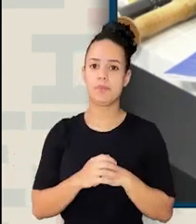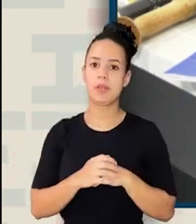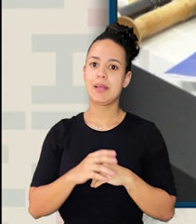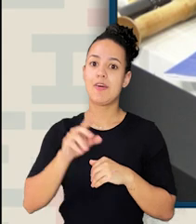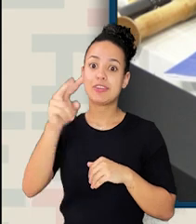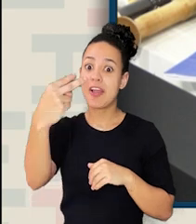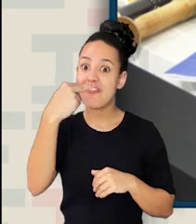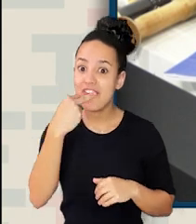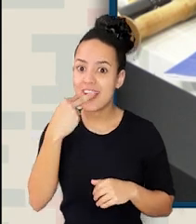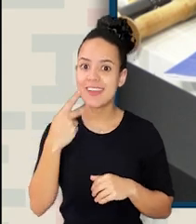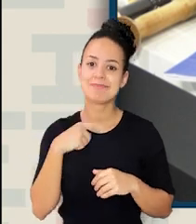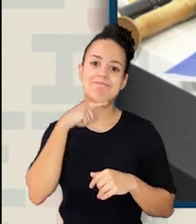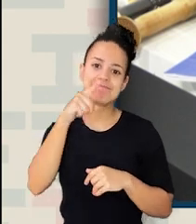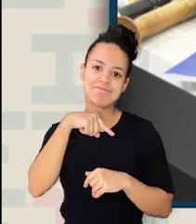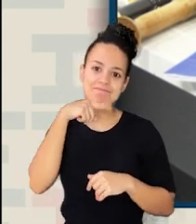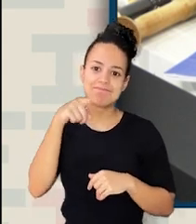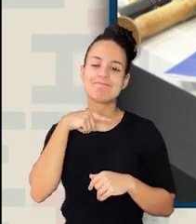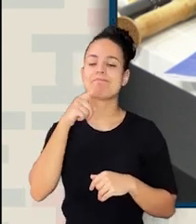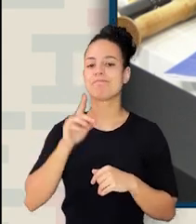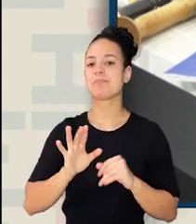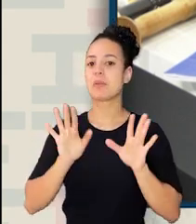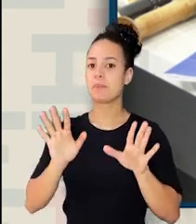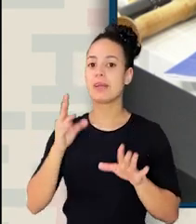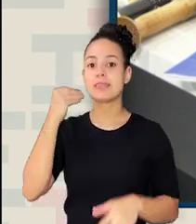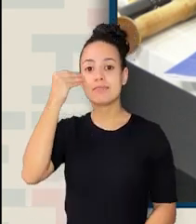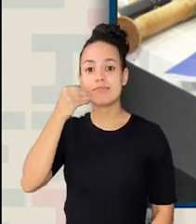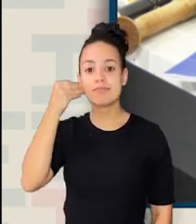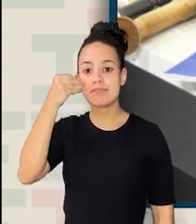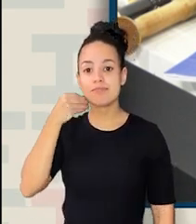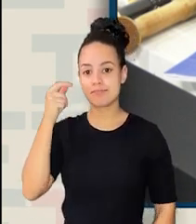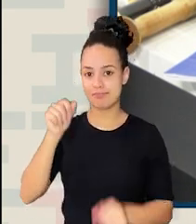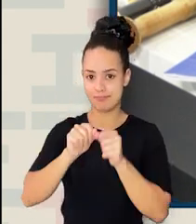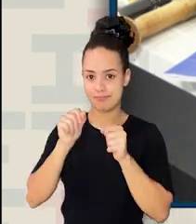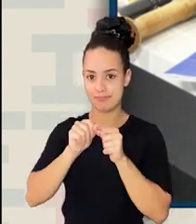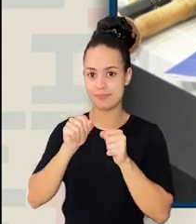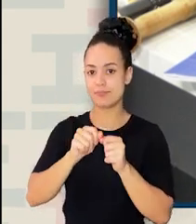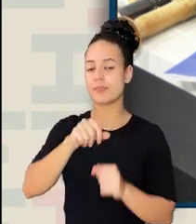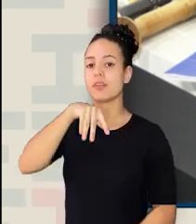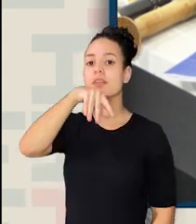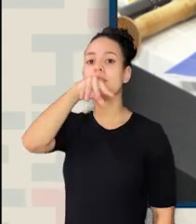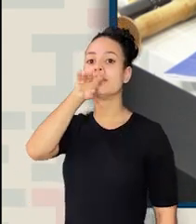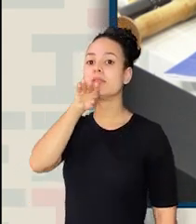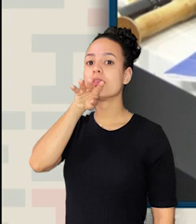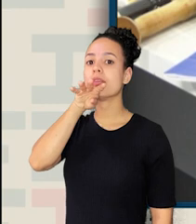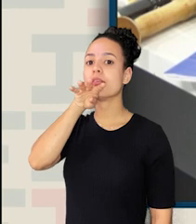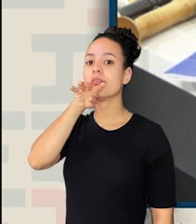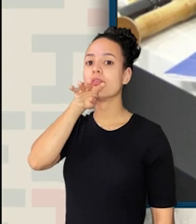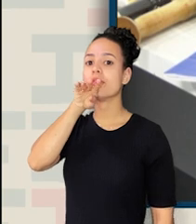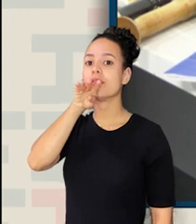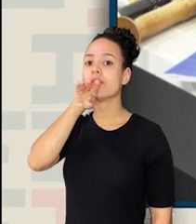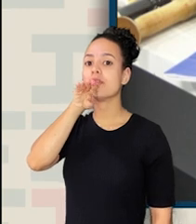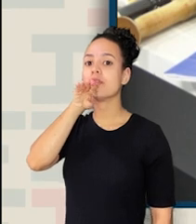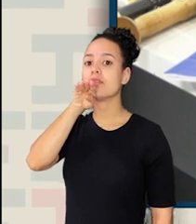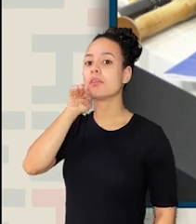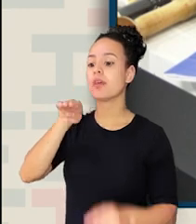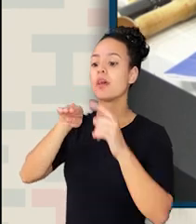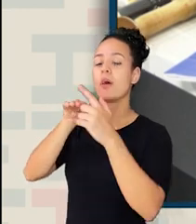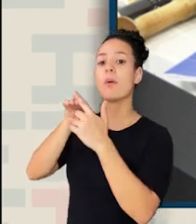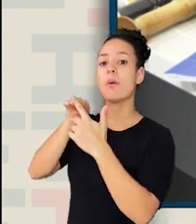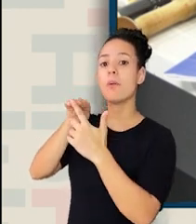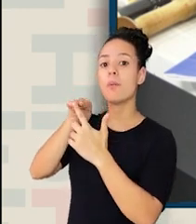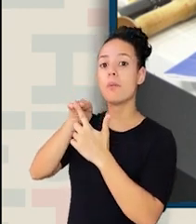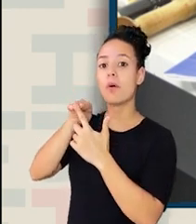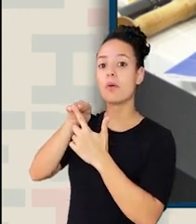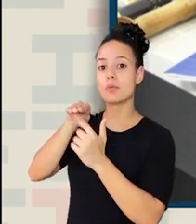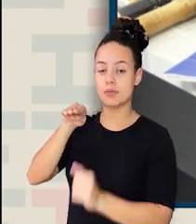Você não está vendo dentro da minha boca, mas experimente fazer. encontrar essa posição. E aí a ponta da sua língua, em relação